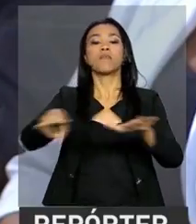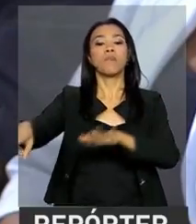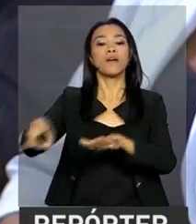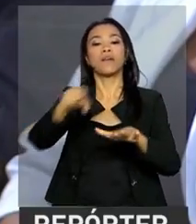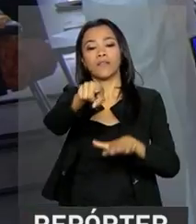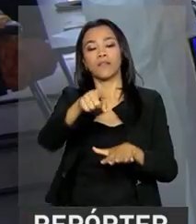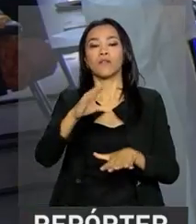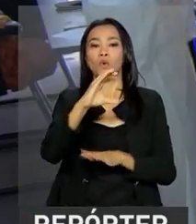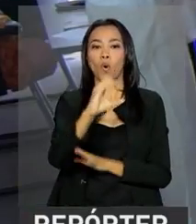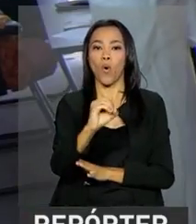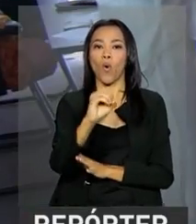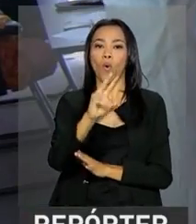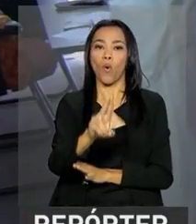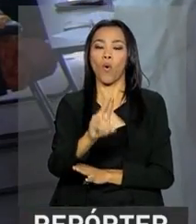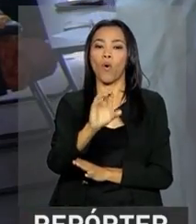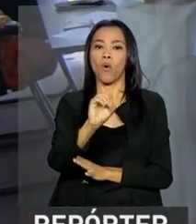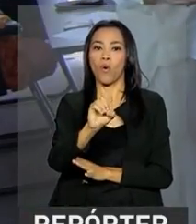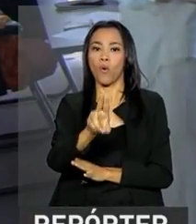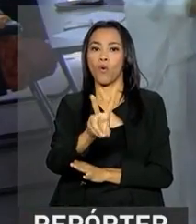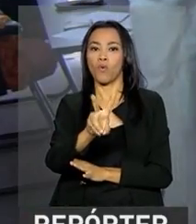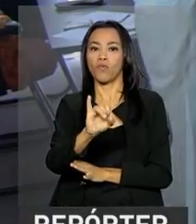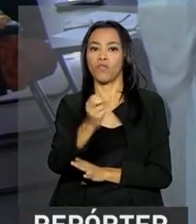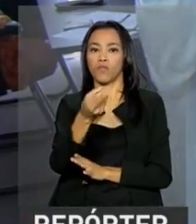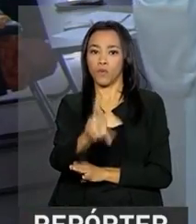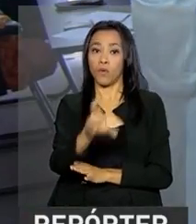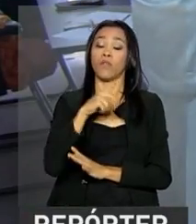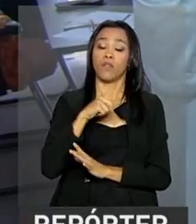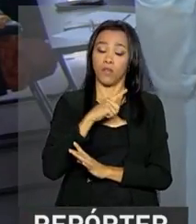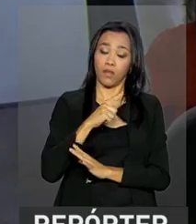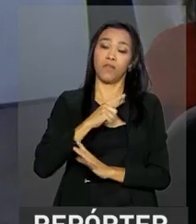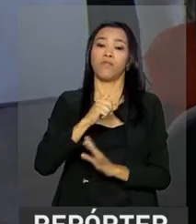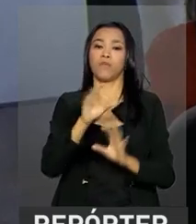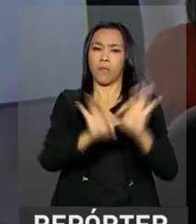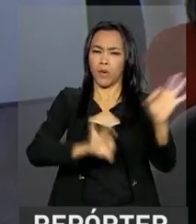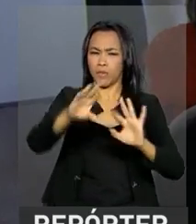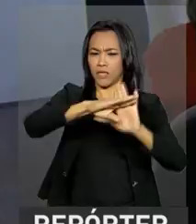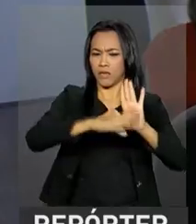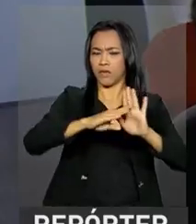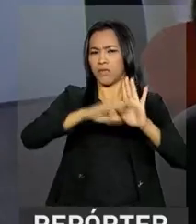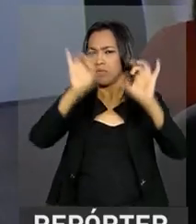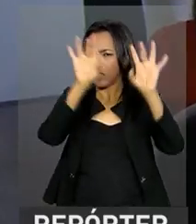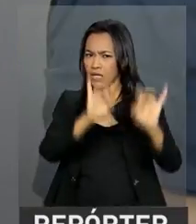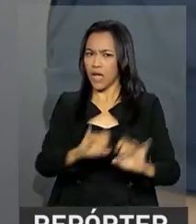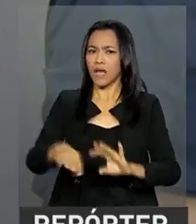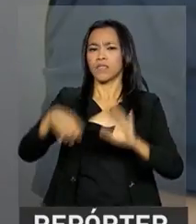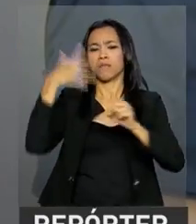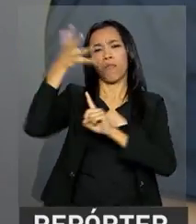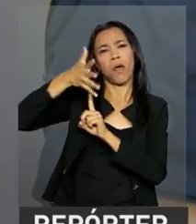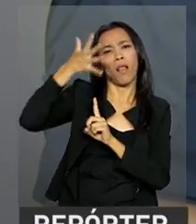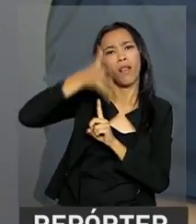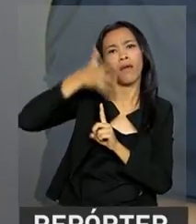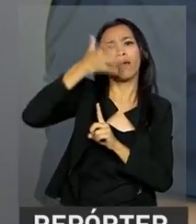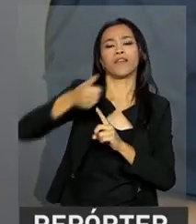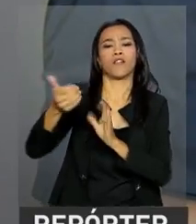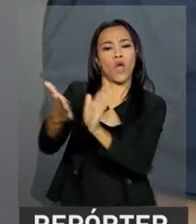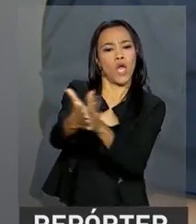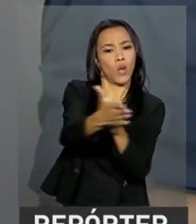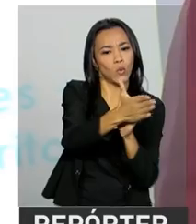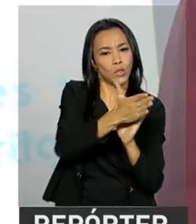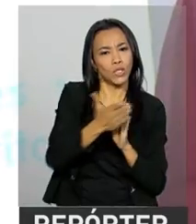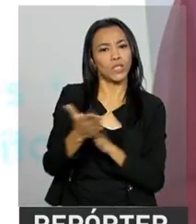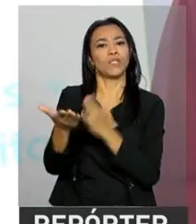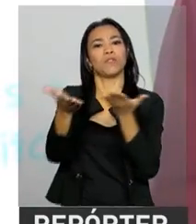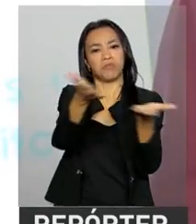comemorada em março teve programação especial nas unidades federais do rio com palestras e entregas de elogios a profissionais da